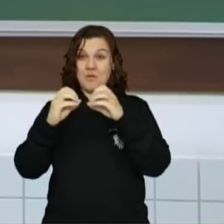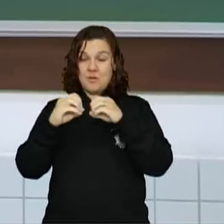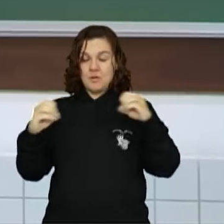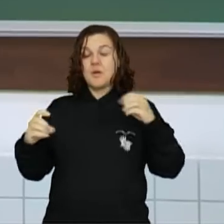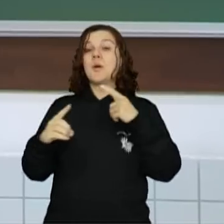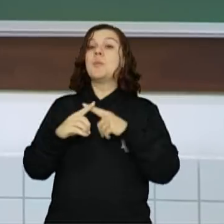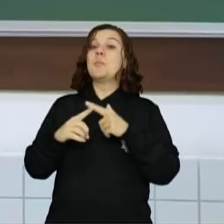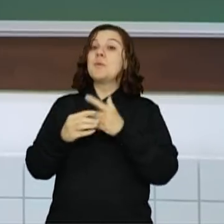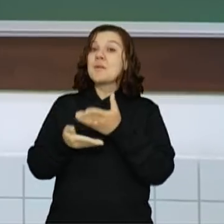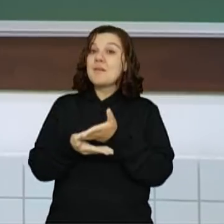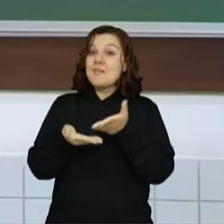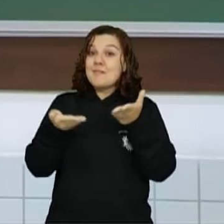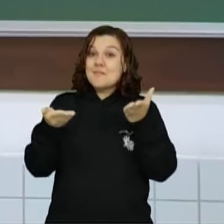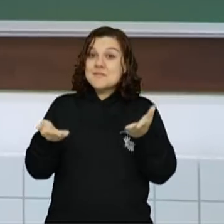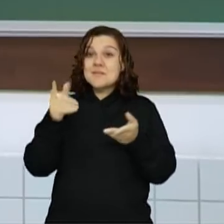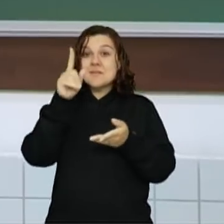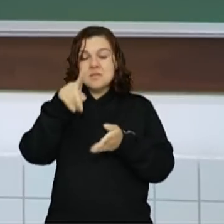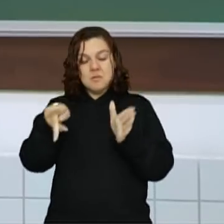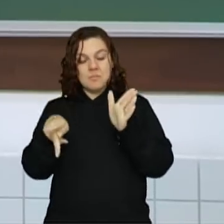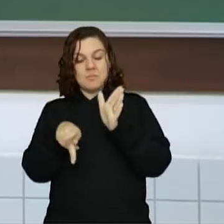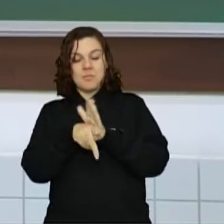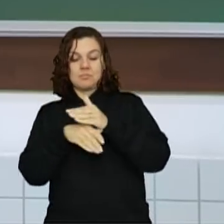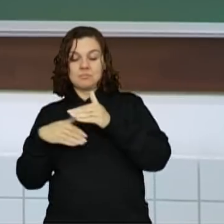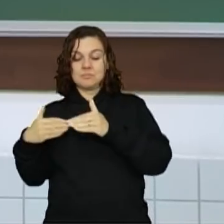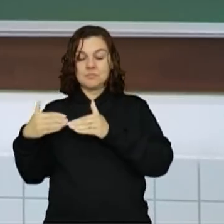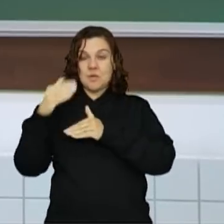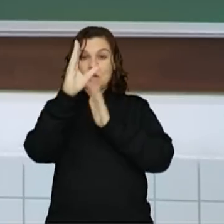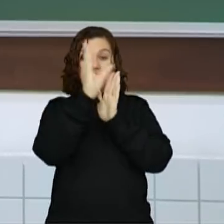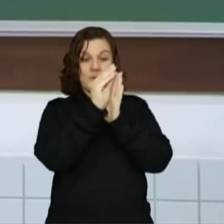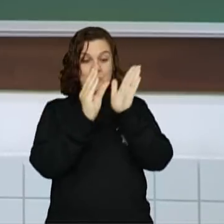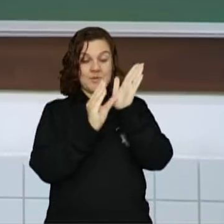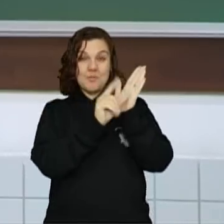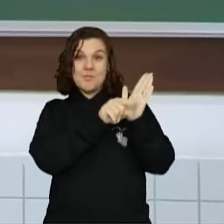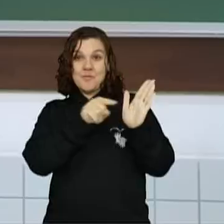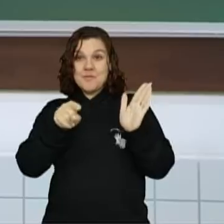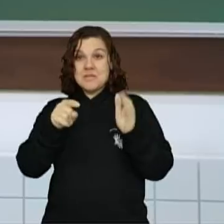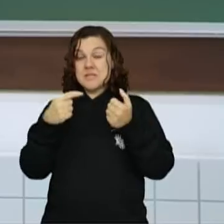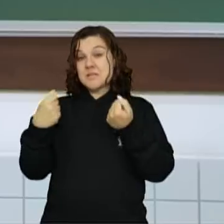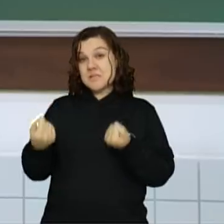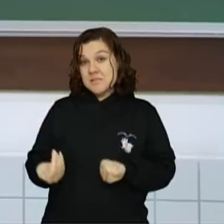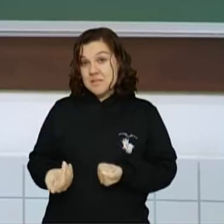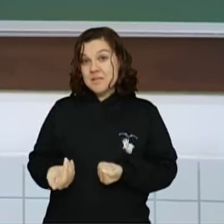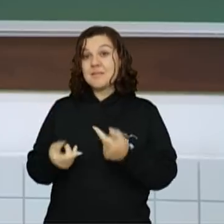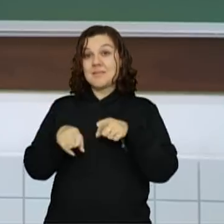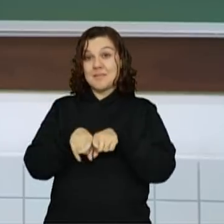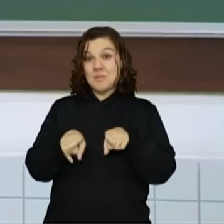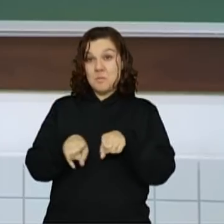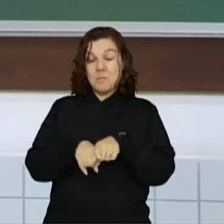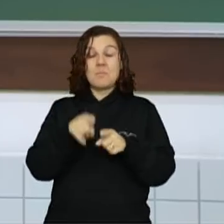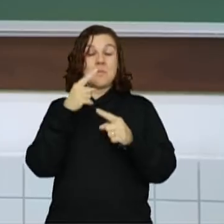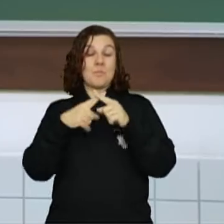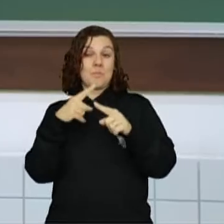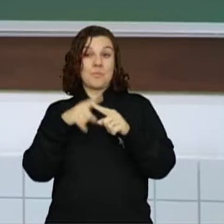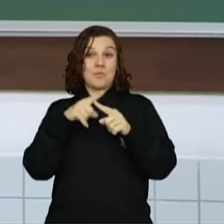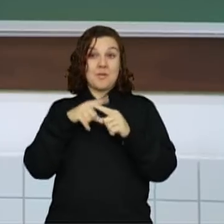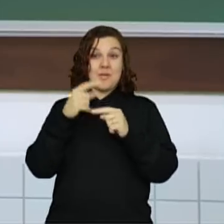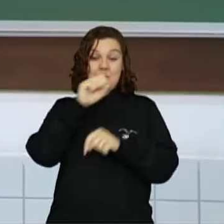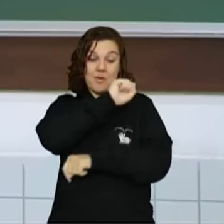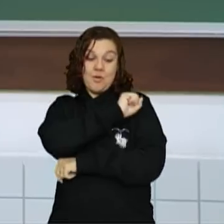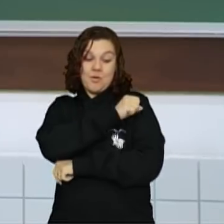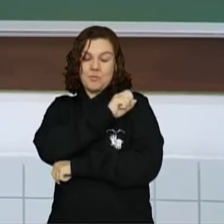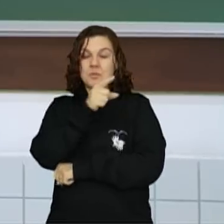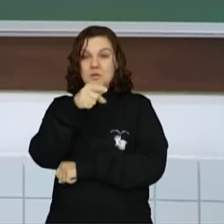quê, turma? Porque isso faz parte do conteúdo de vocês. E não só por causa disso. Porque no